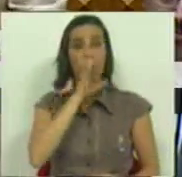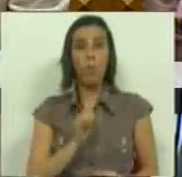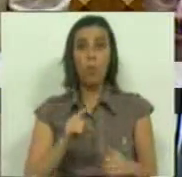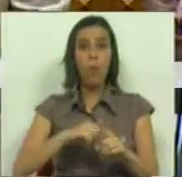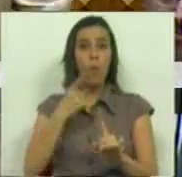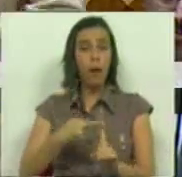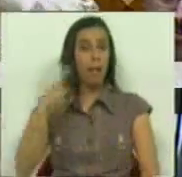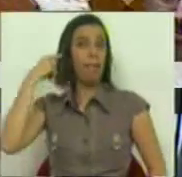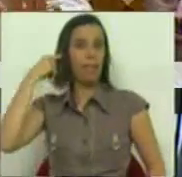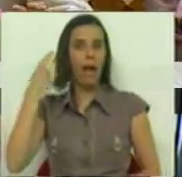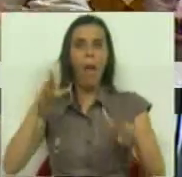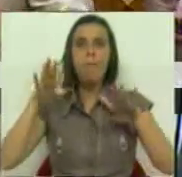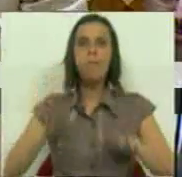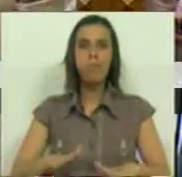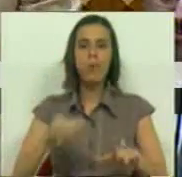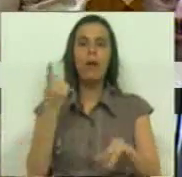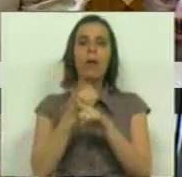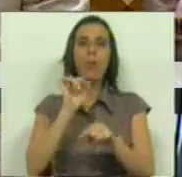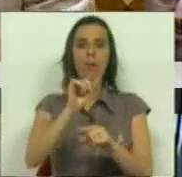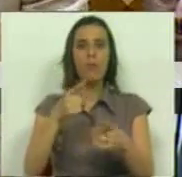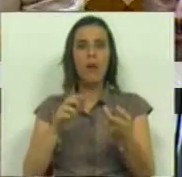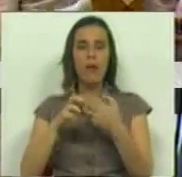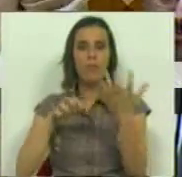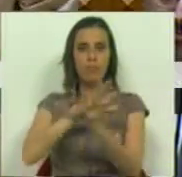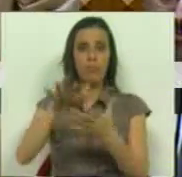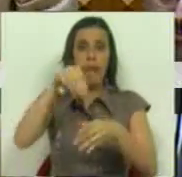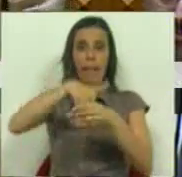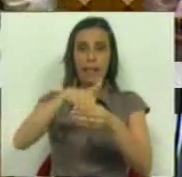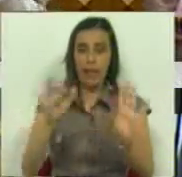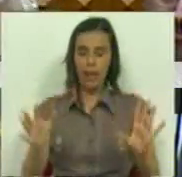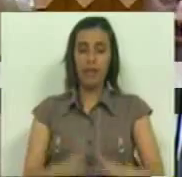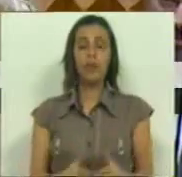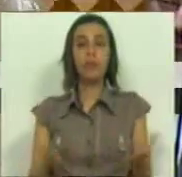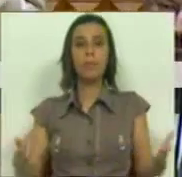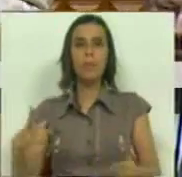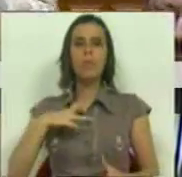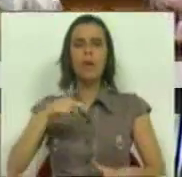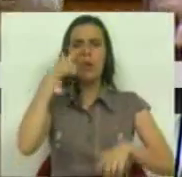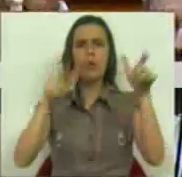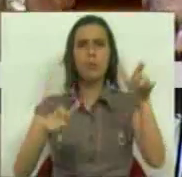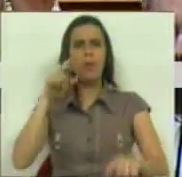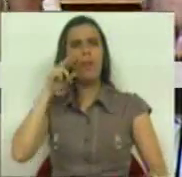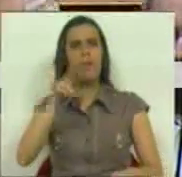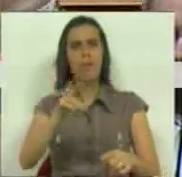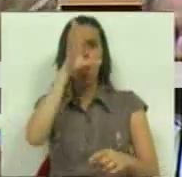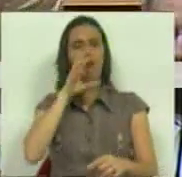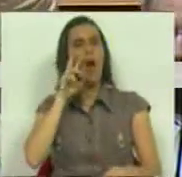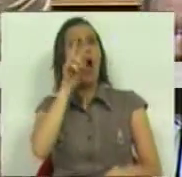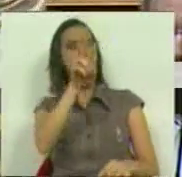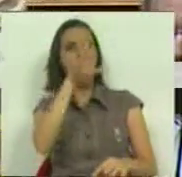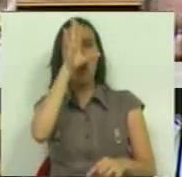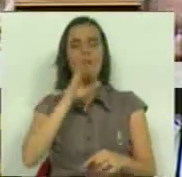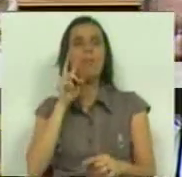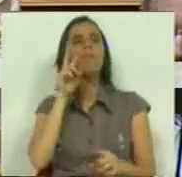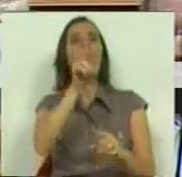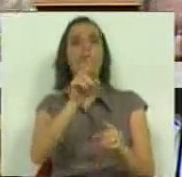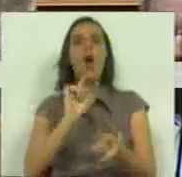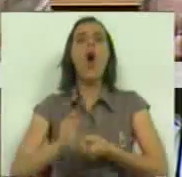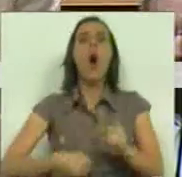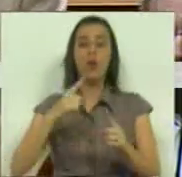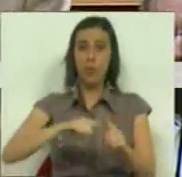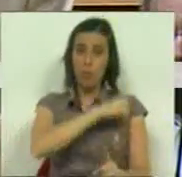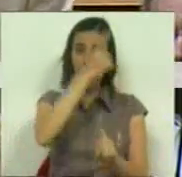ano depois, paralisado pelas suas intrigas internas. Quando os portugueses olham para este governo, o que eles veem